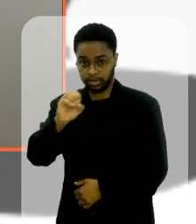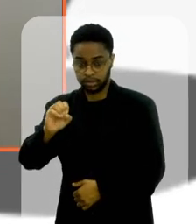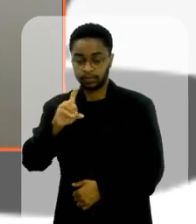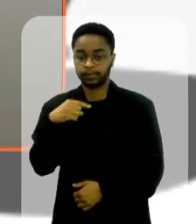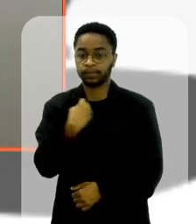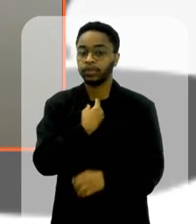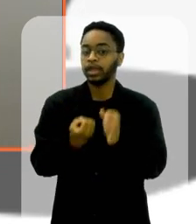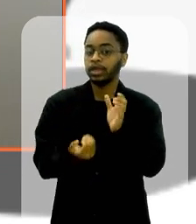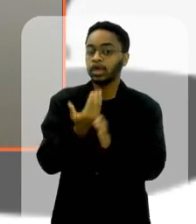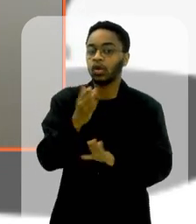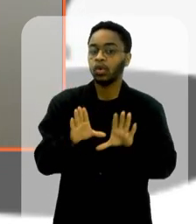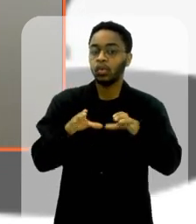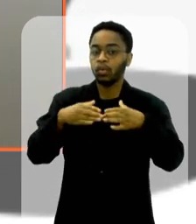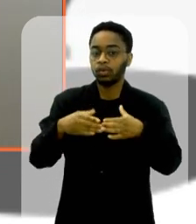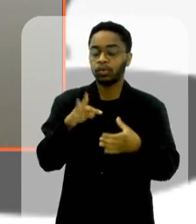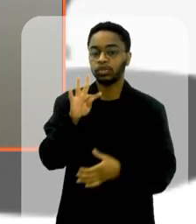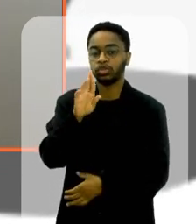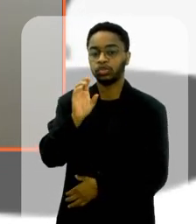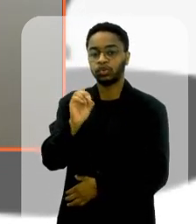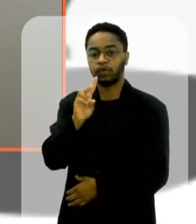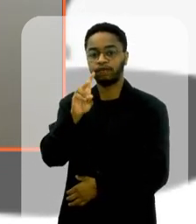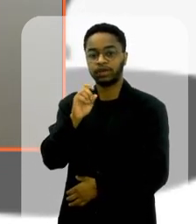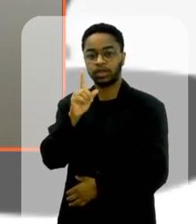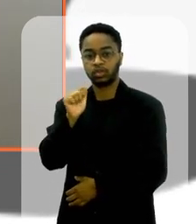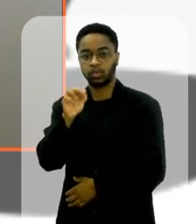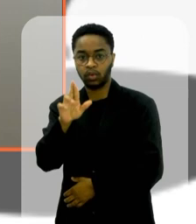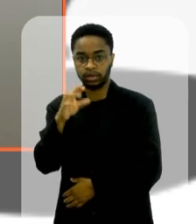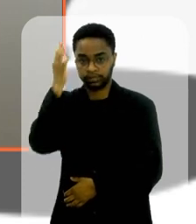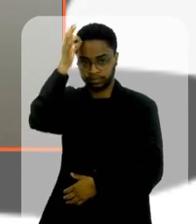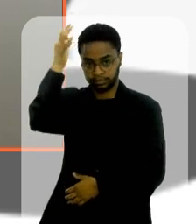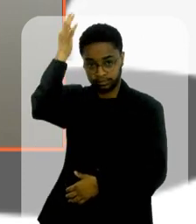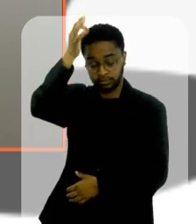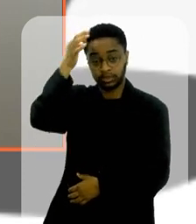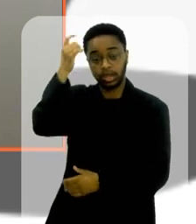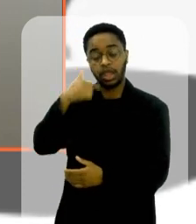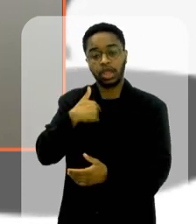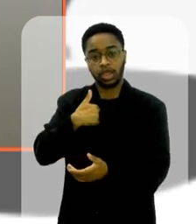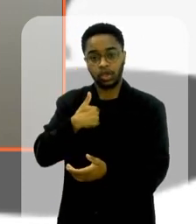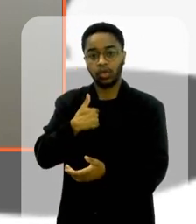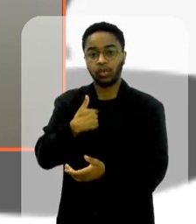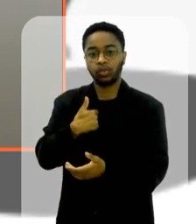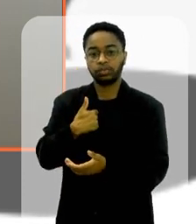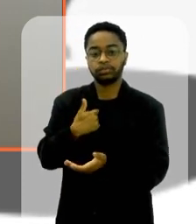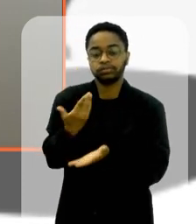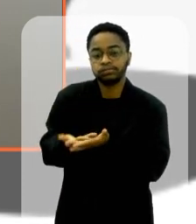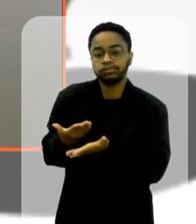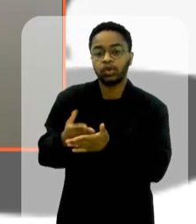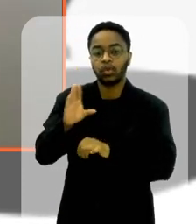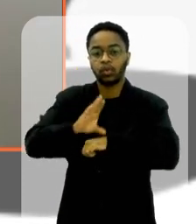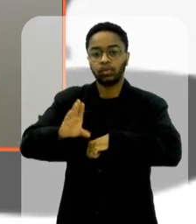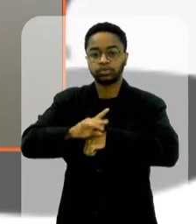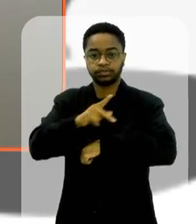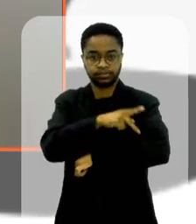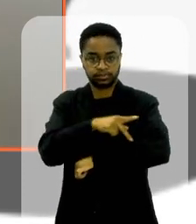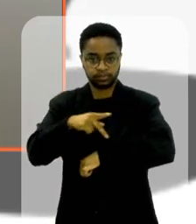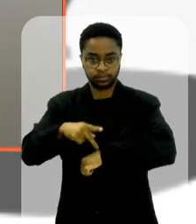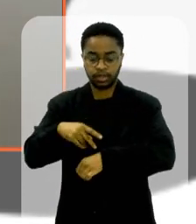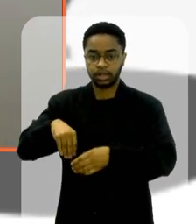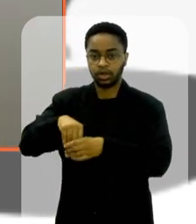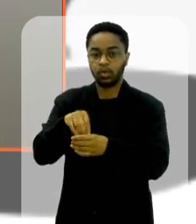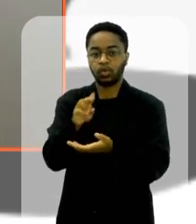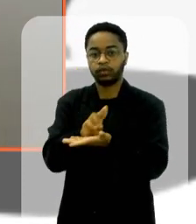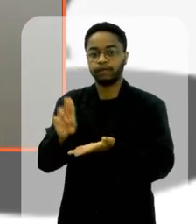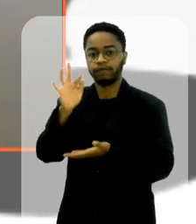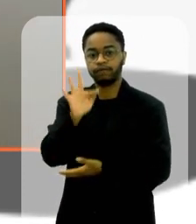1980, nós fundamos o Clube dos Trovadores Capixaba. Eu estava fazendo curso de pedagogia